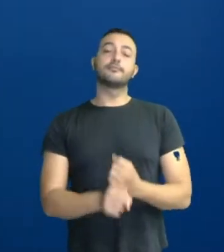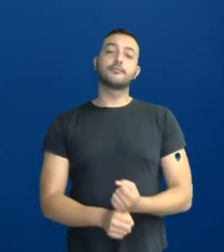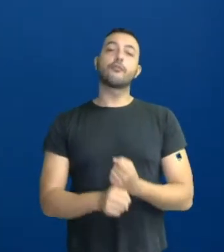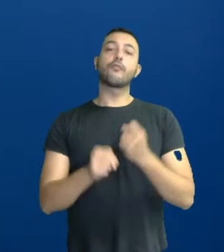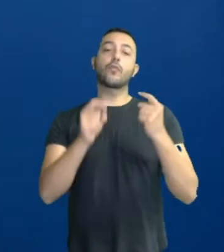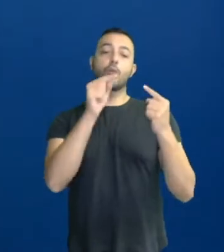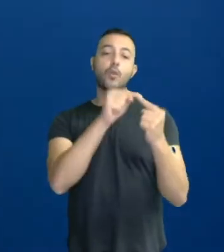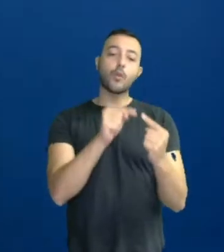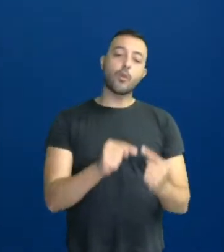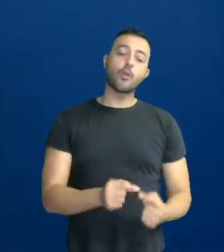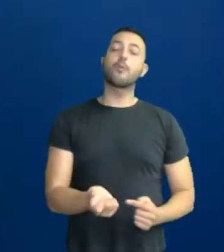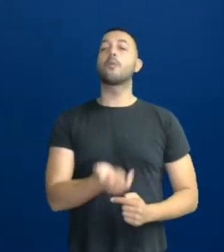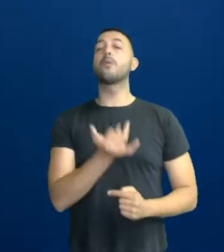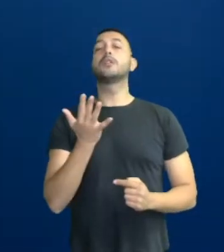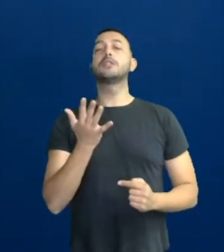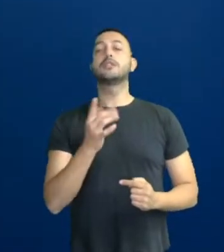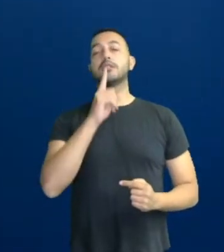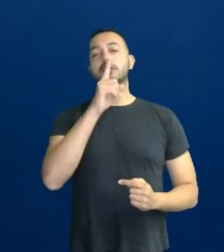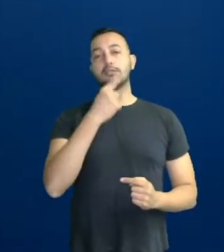quantas combinações possíveis?